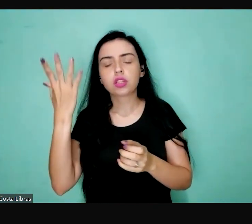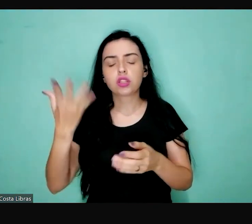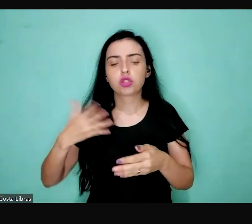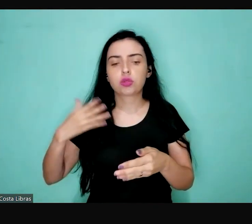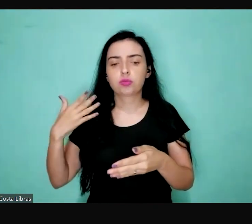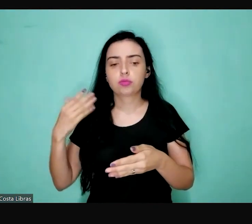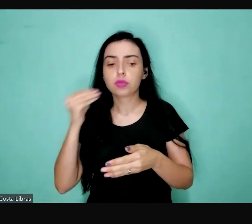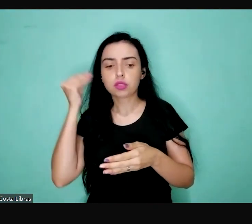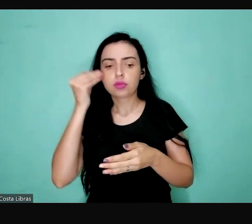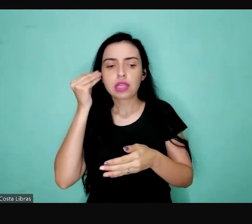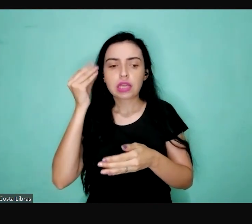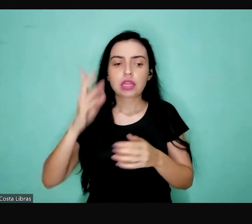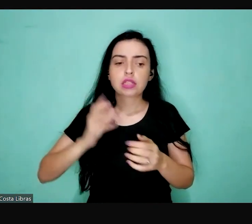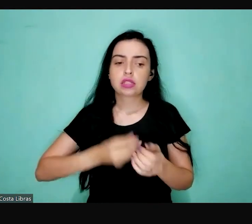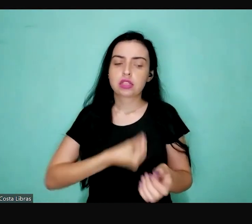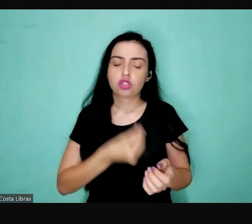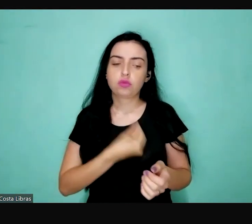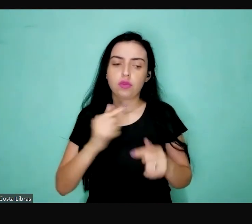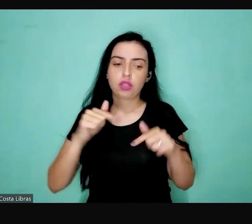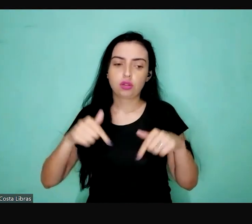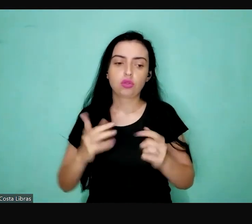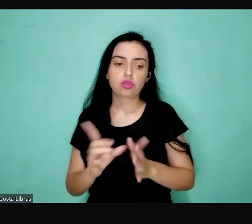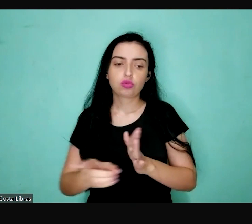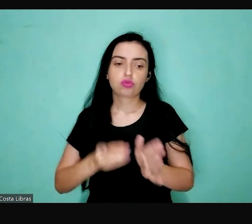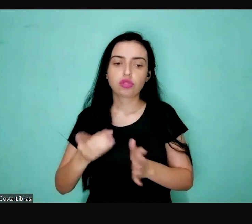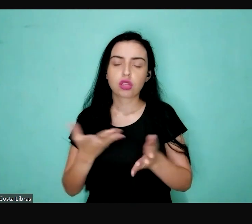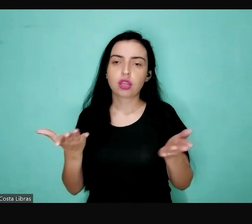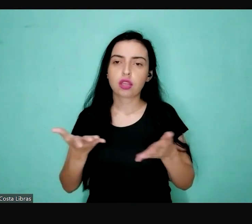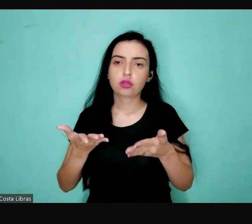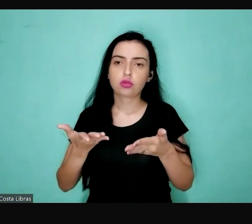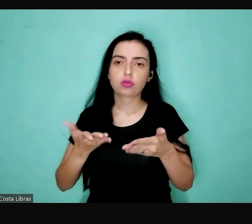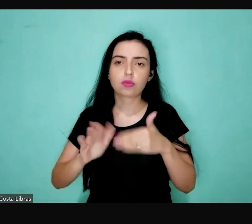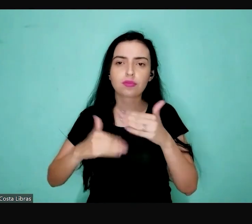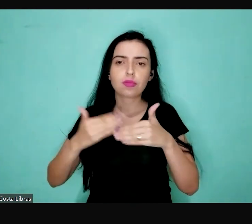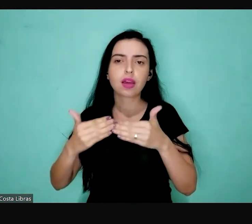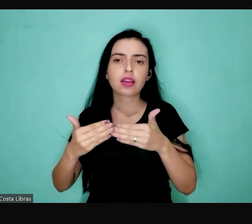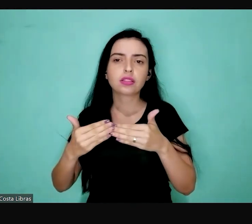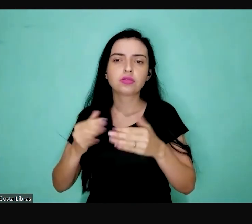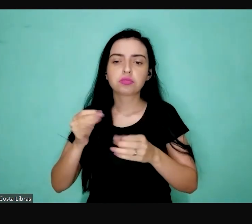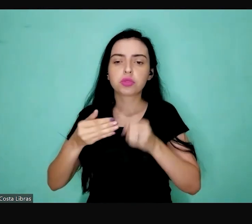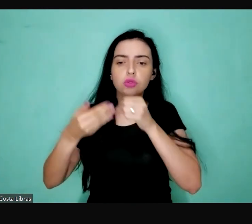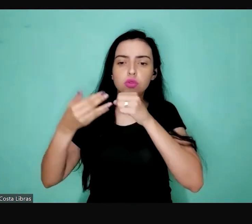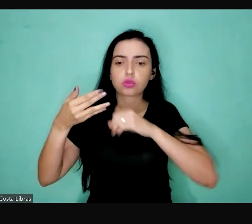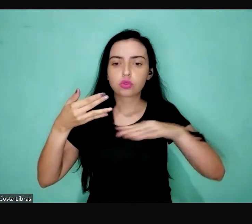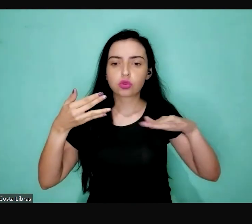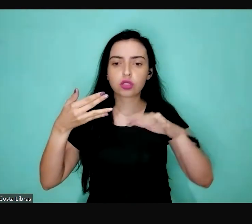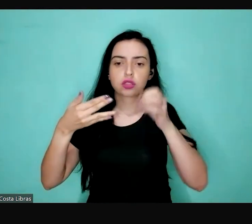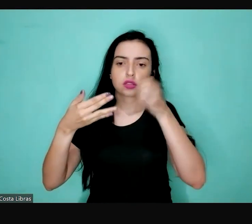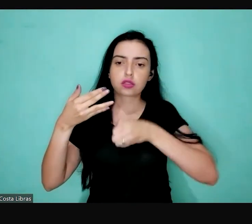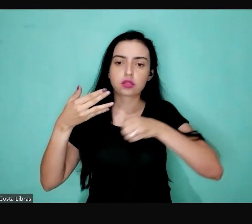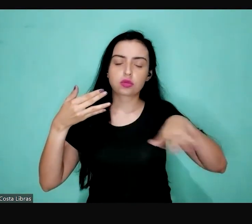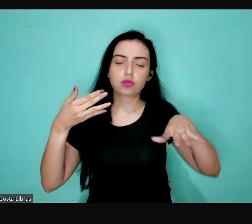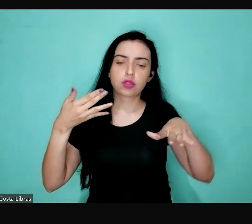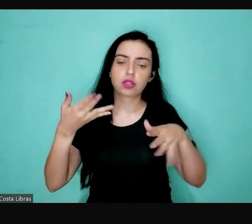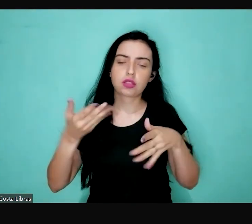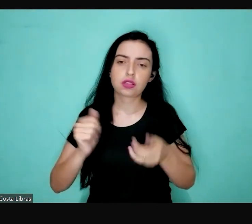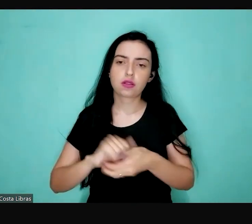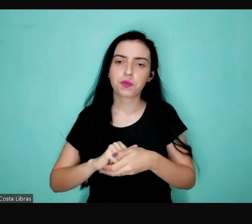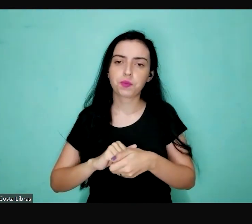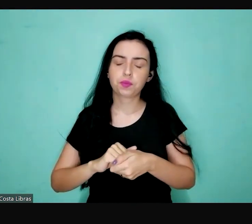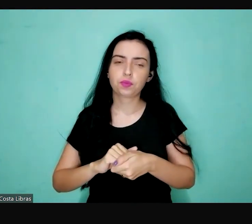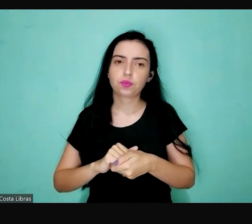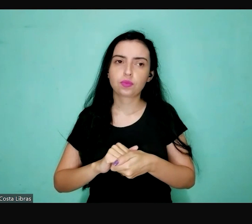vivendo, em que o nosso direito se torna cada vez mais jurisprudencial. E no momento em